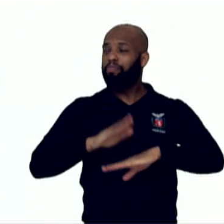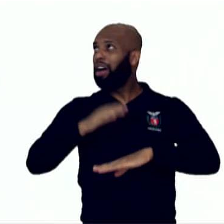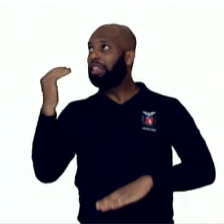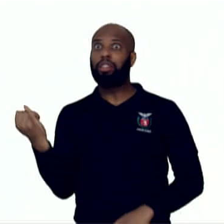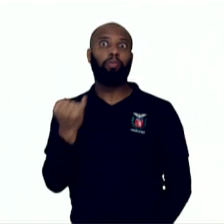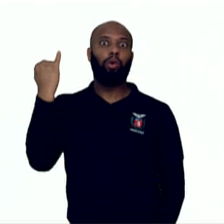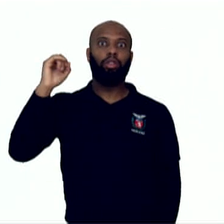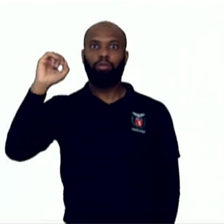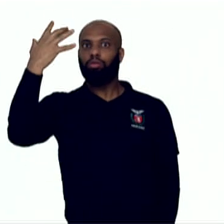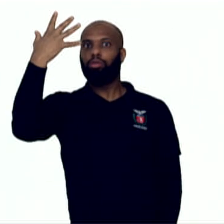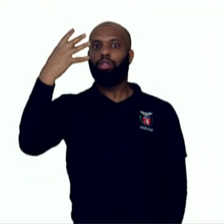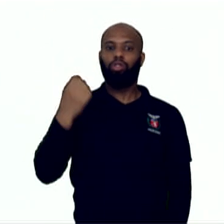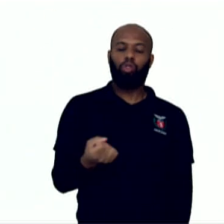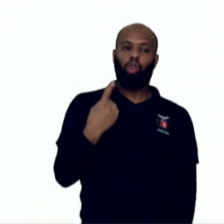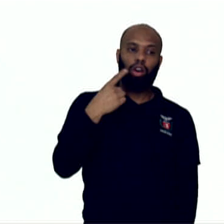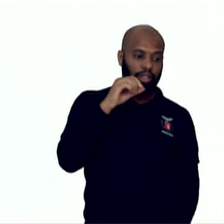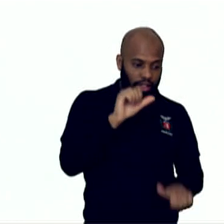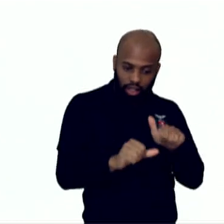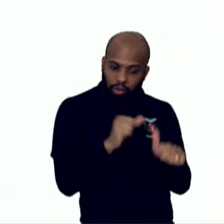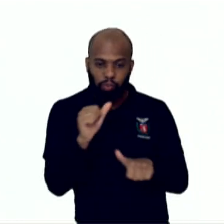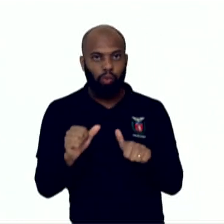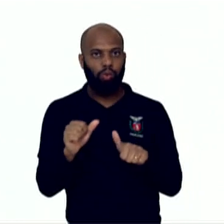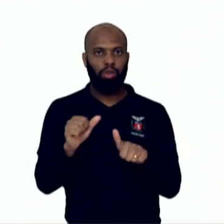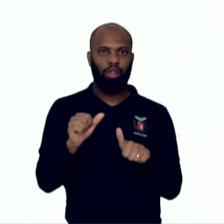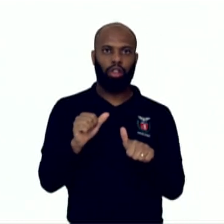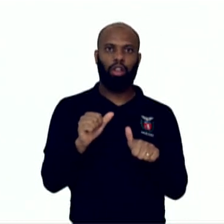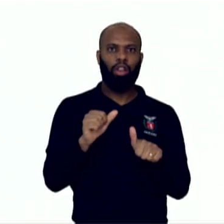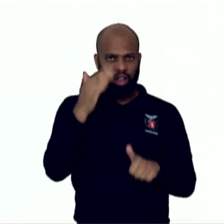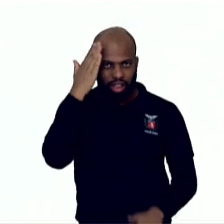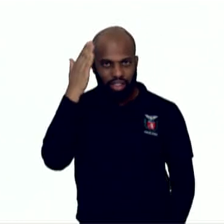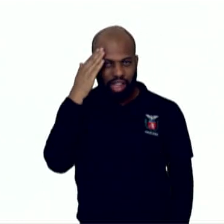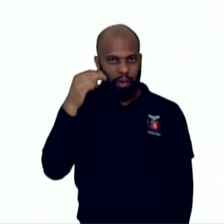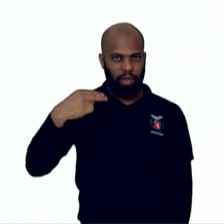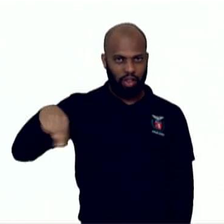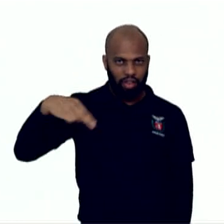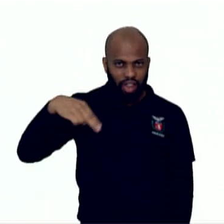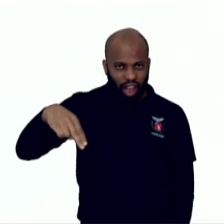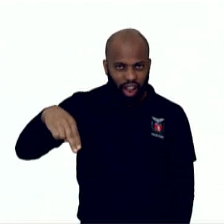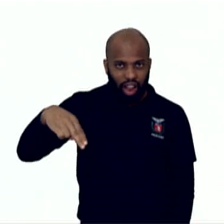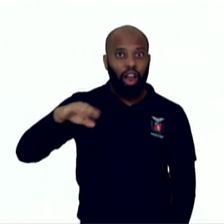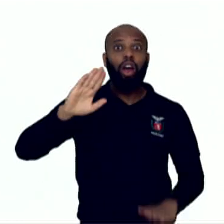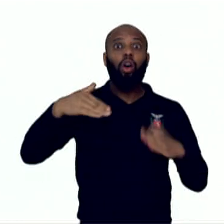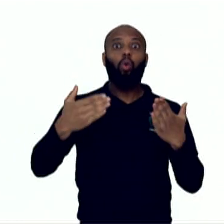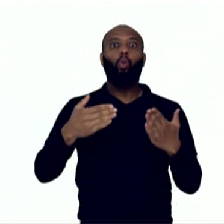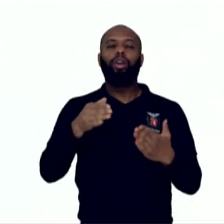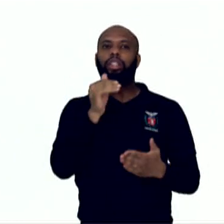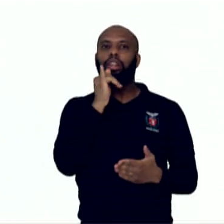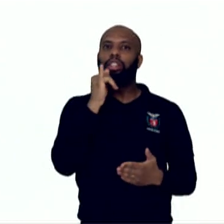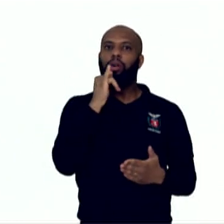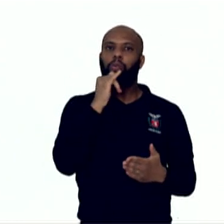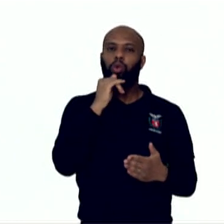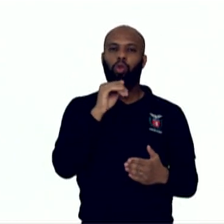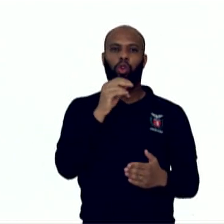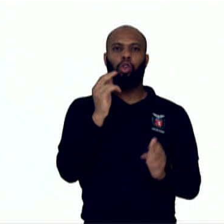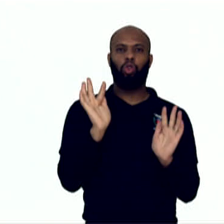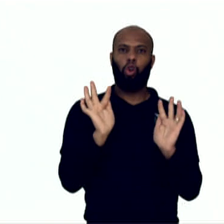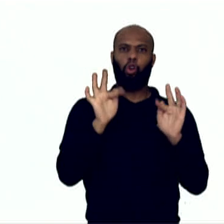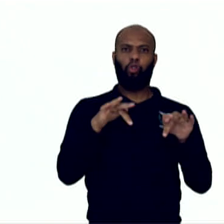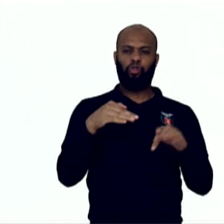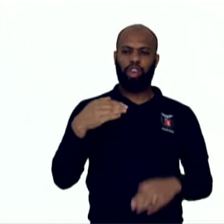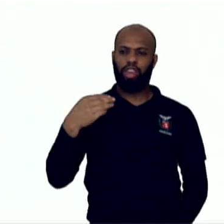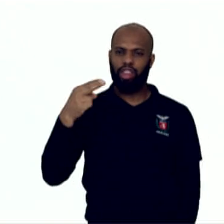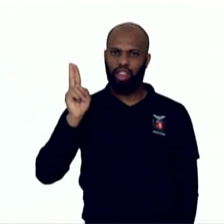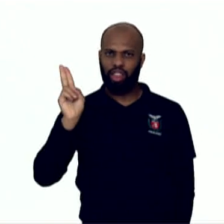alguma coisa, de fato, acontece. Sabe a novela? Quando congela lá no final do